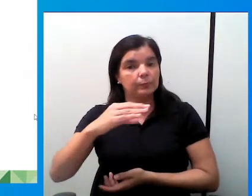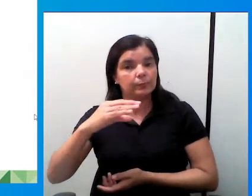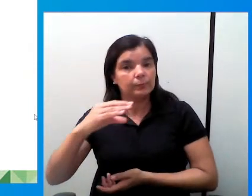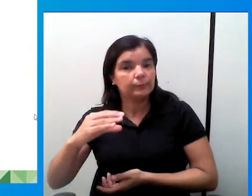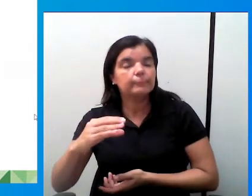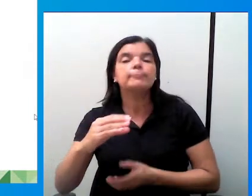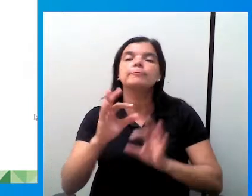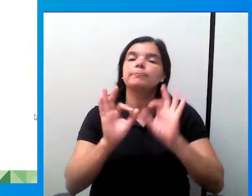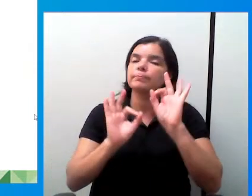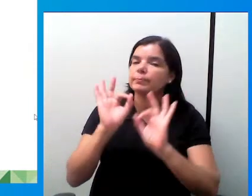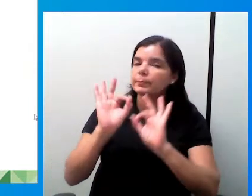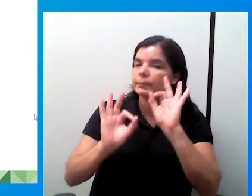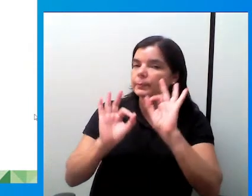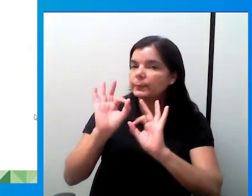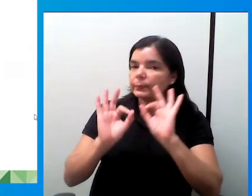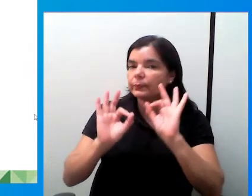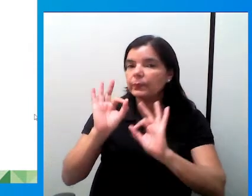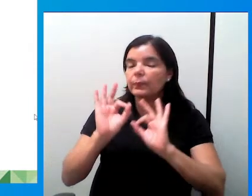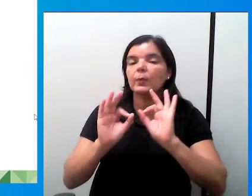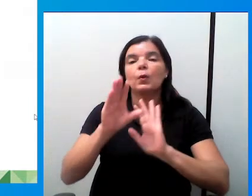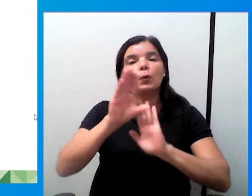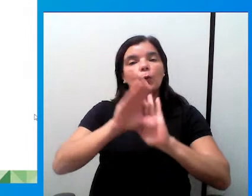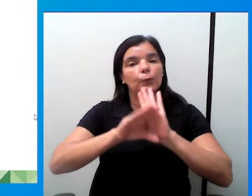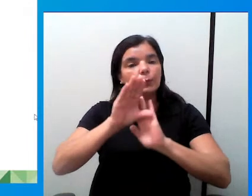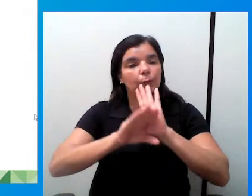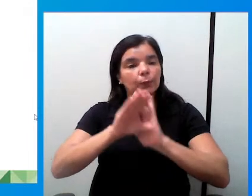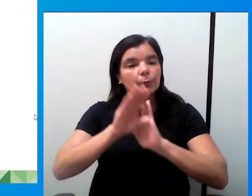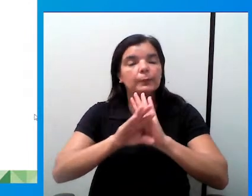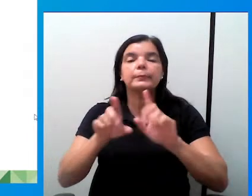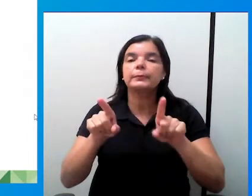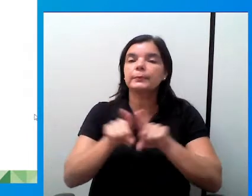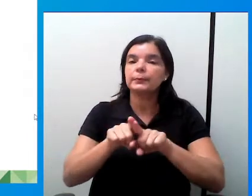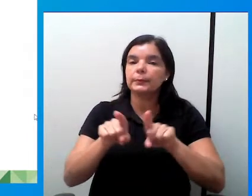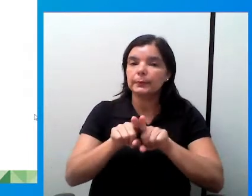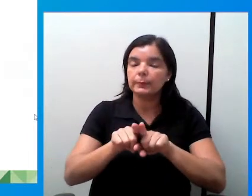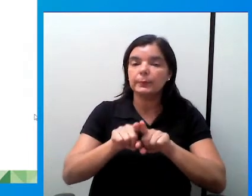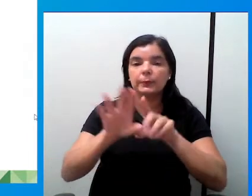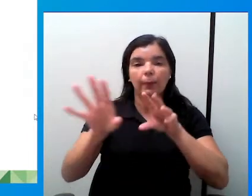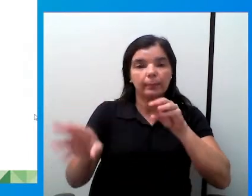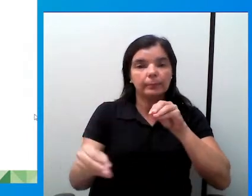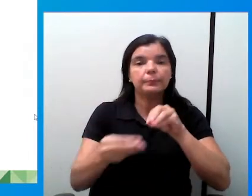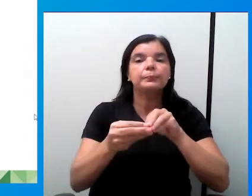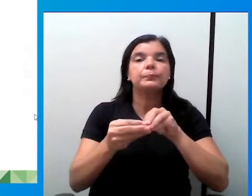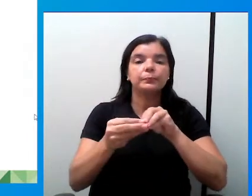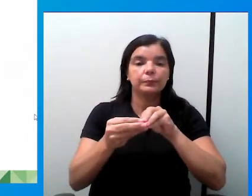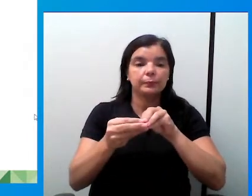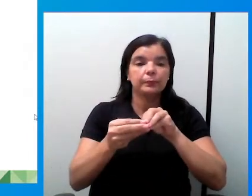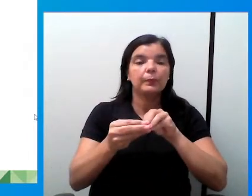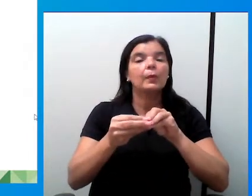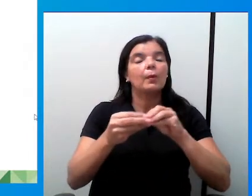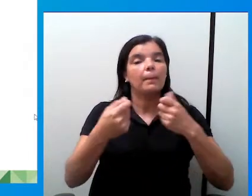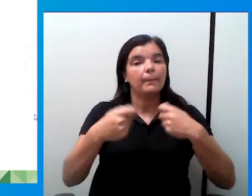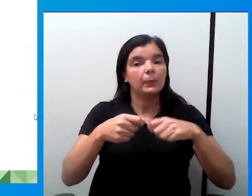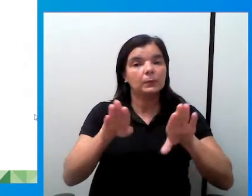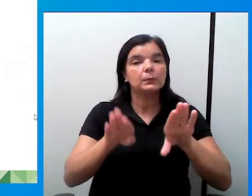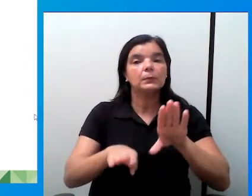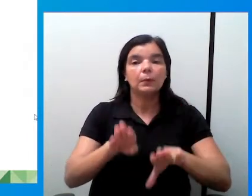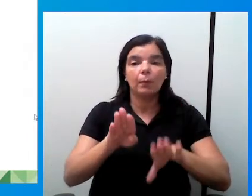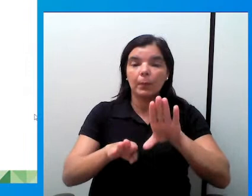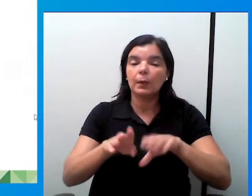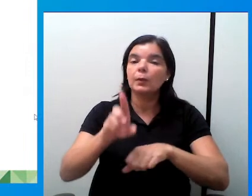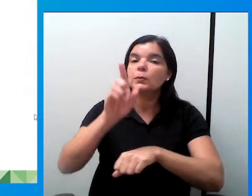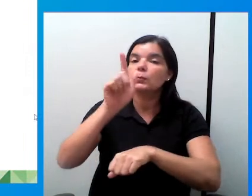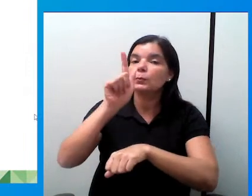atualizados, de como esse novo currículo ele vai ser implantado. Então, depende dos gestores, mas